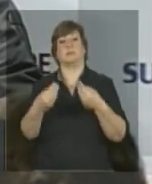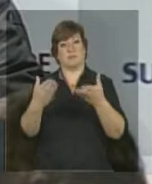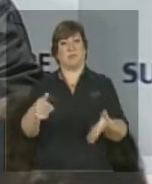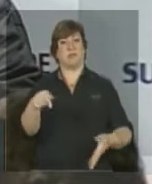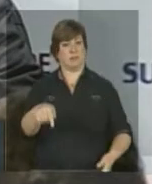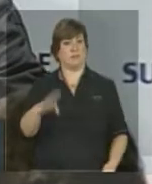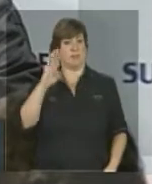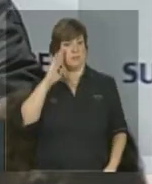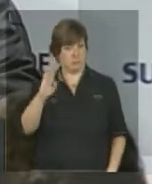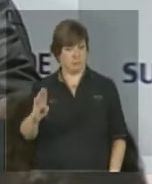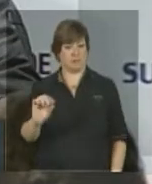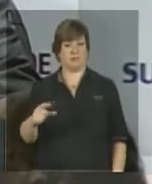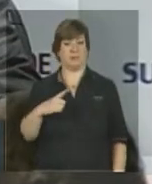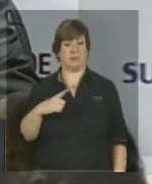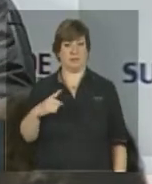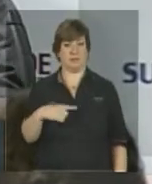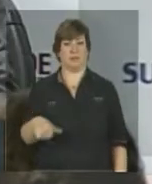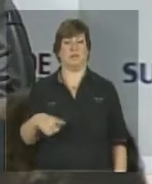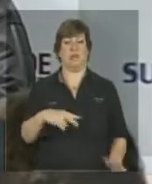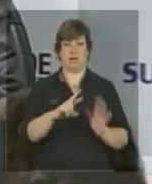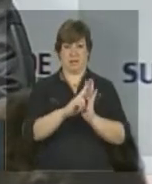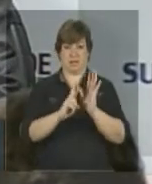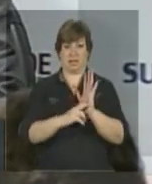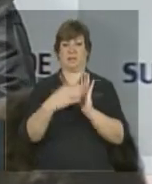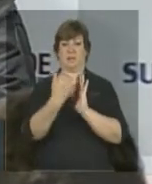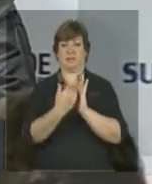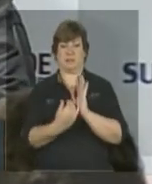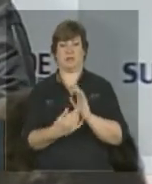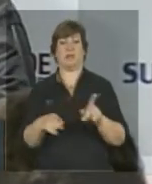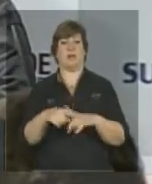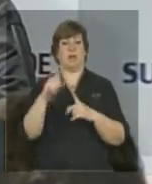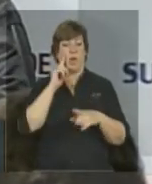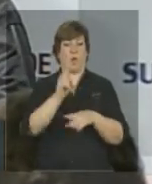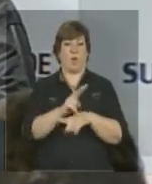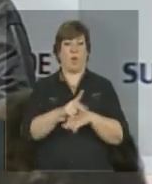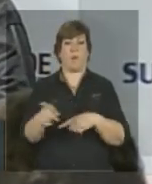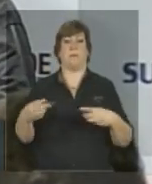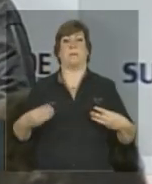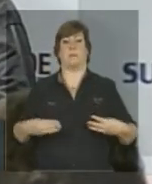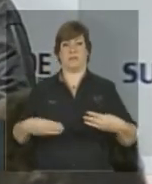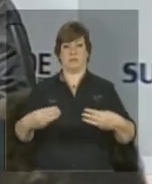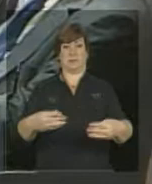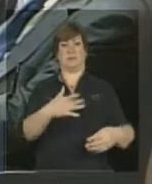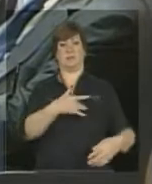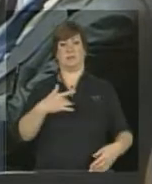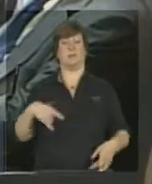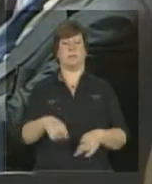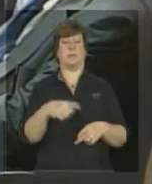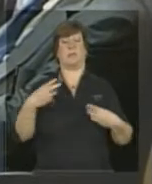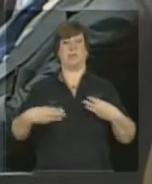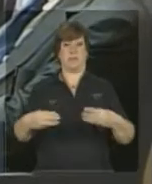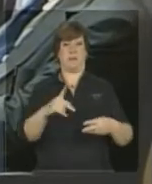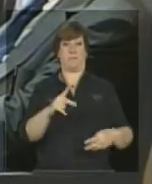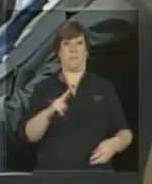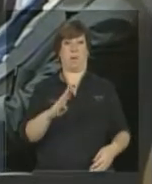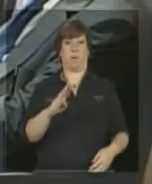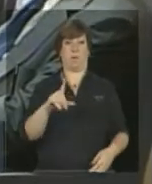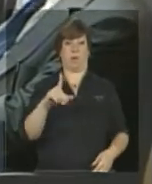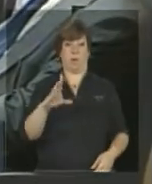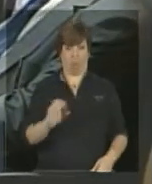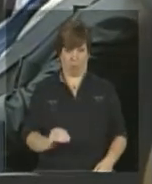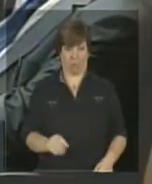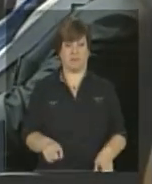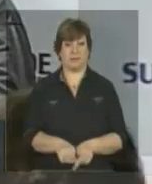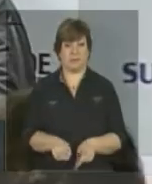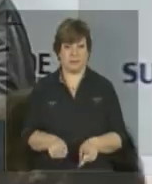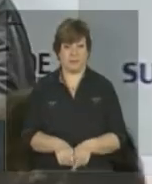Saúde, regulado no Sistema Nacional de Transplantes e também acompanhado pelo Ministério Público. Então, é importante entender